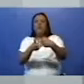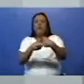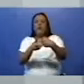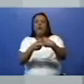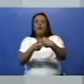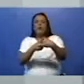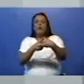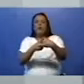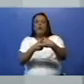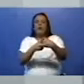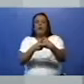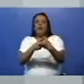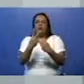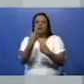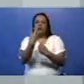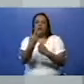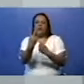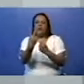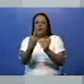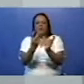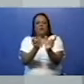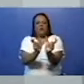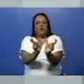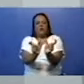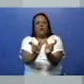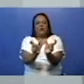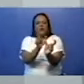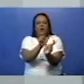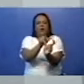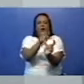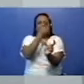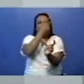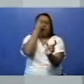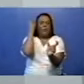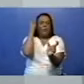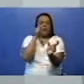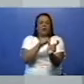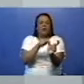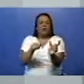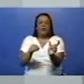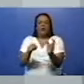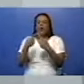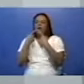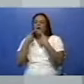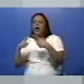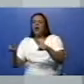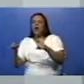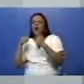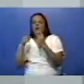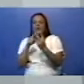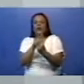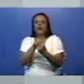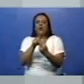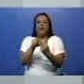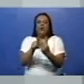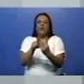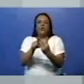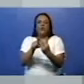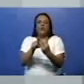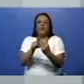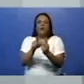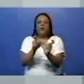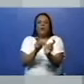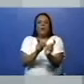duas palavras, pessoas e cantam, eu tenho com essas duas palavras aí, uma oração. São as duas palavras mais